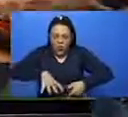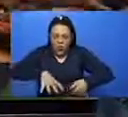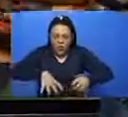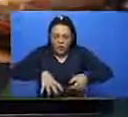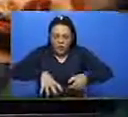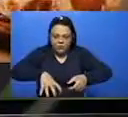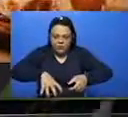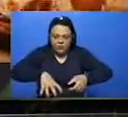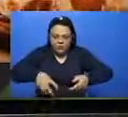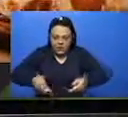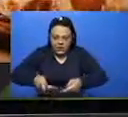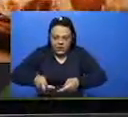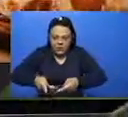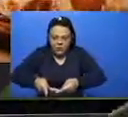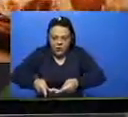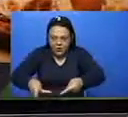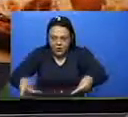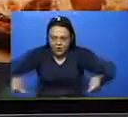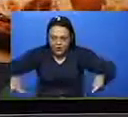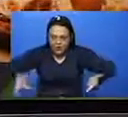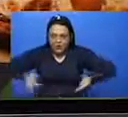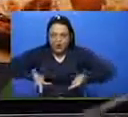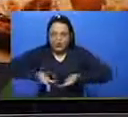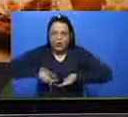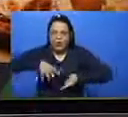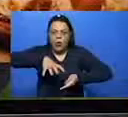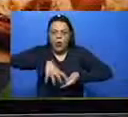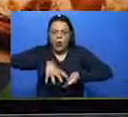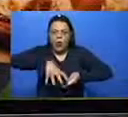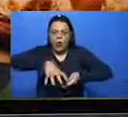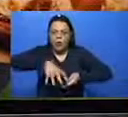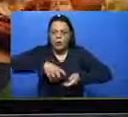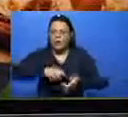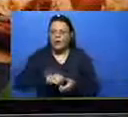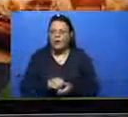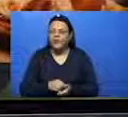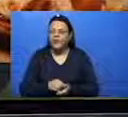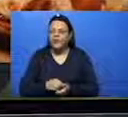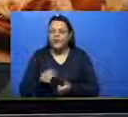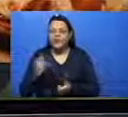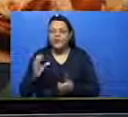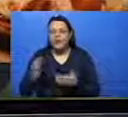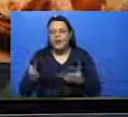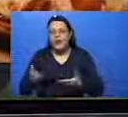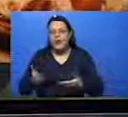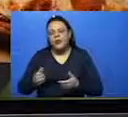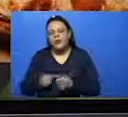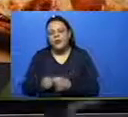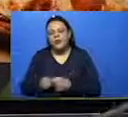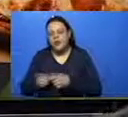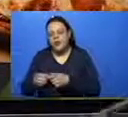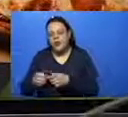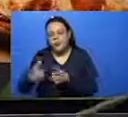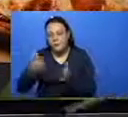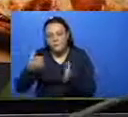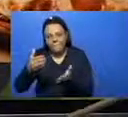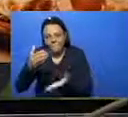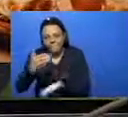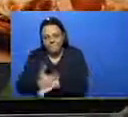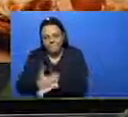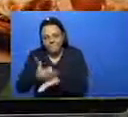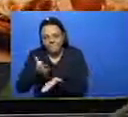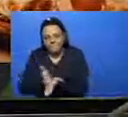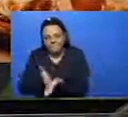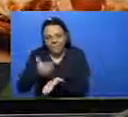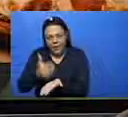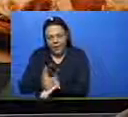inteira. Um setor circular é uma fatia da pizza.